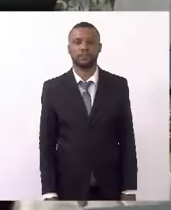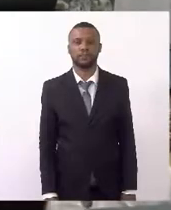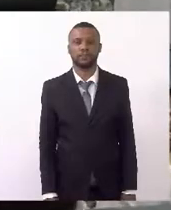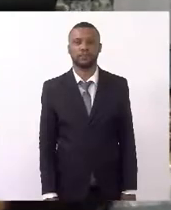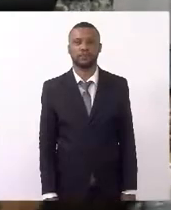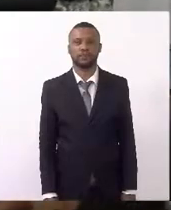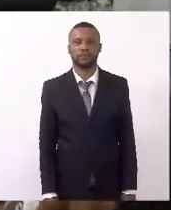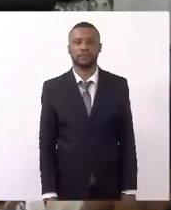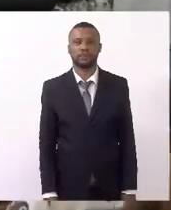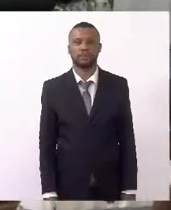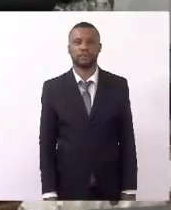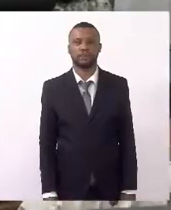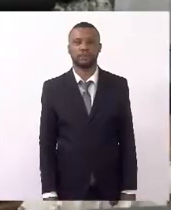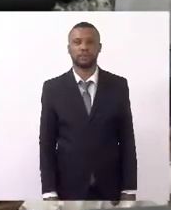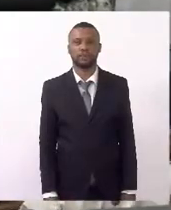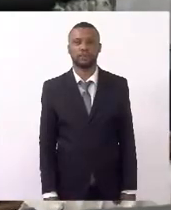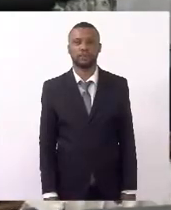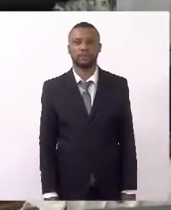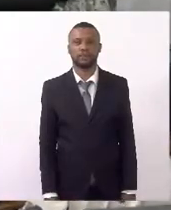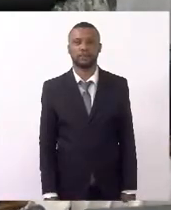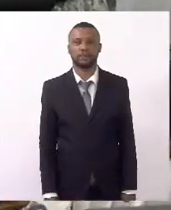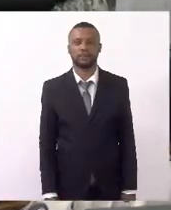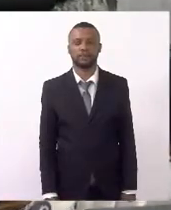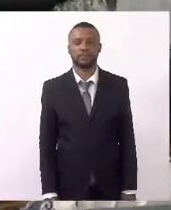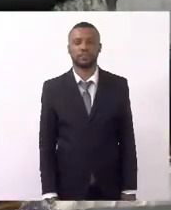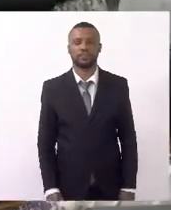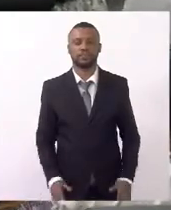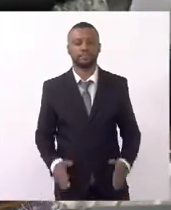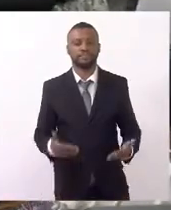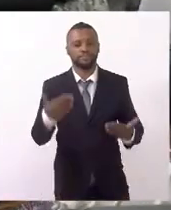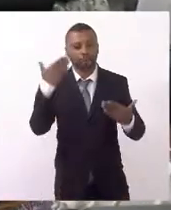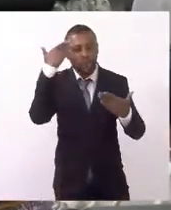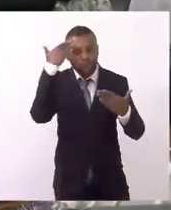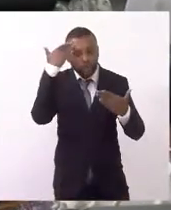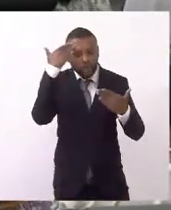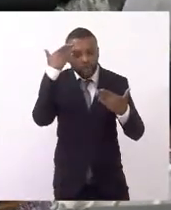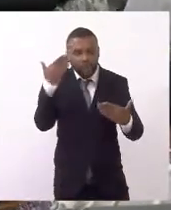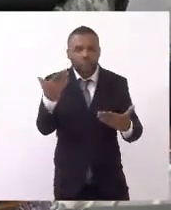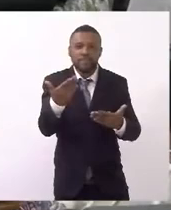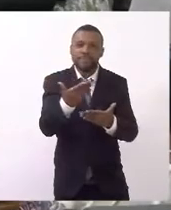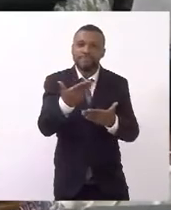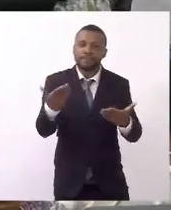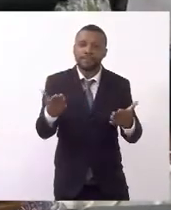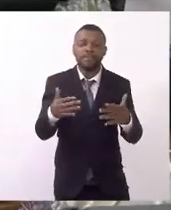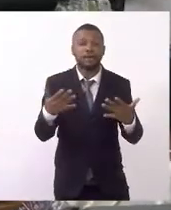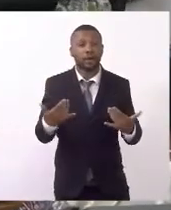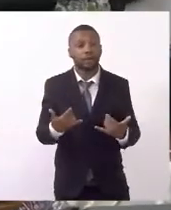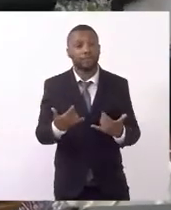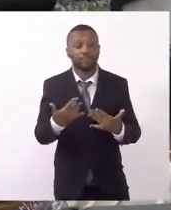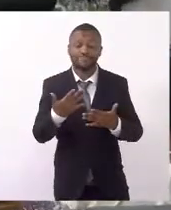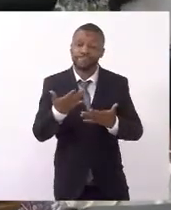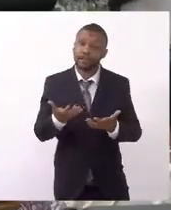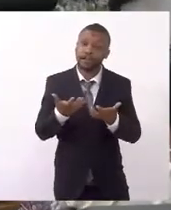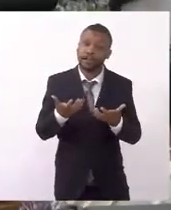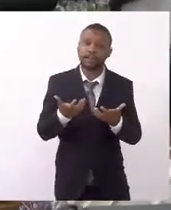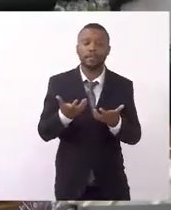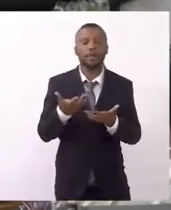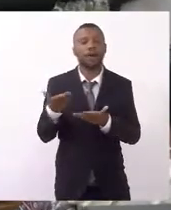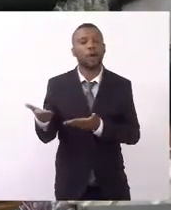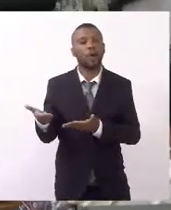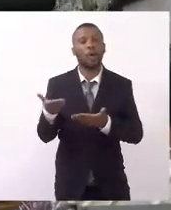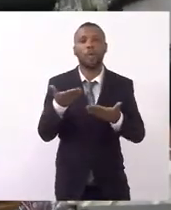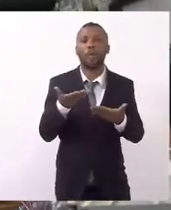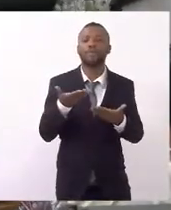E aí é muito obrigada eu gostaria já de